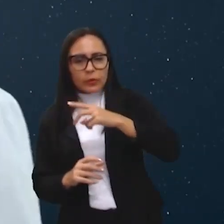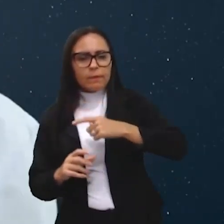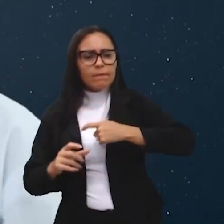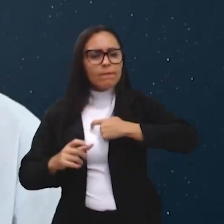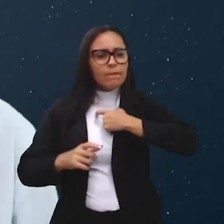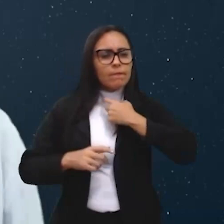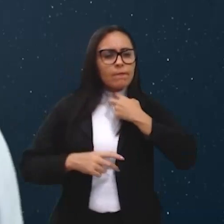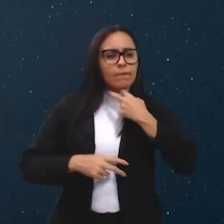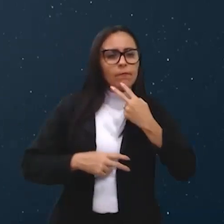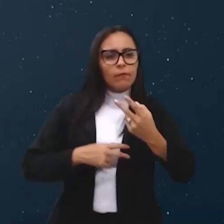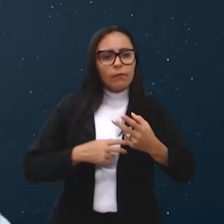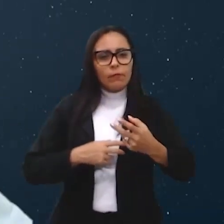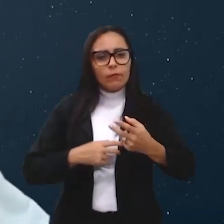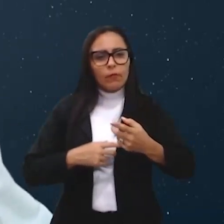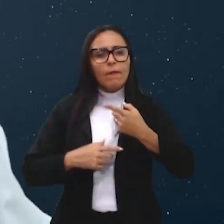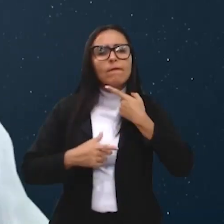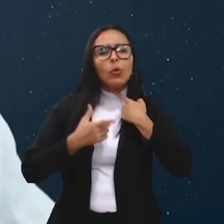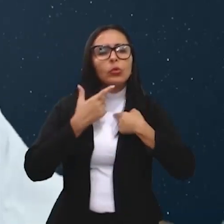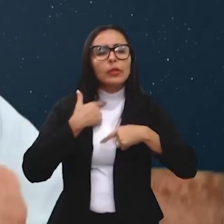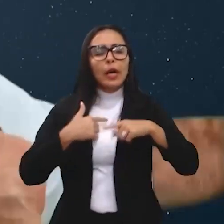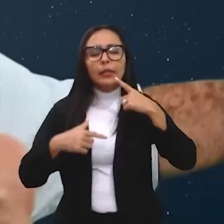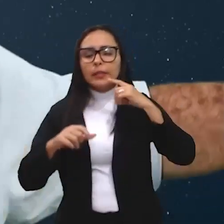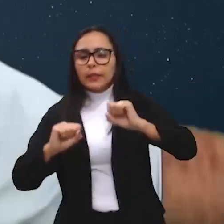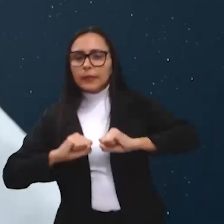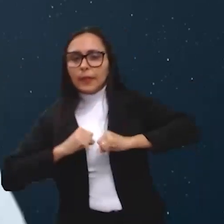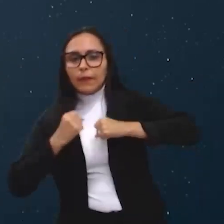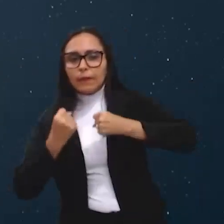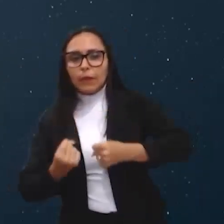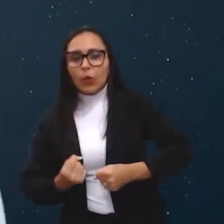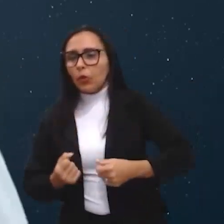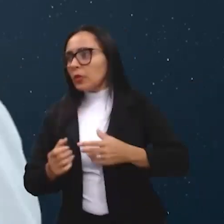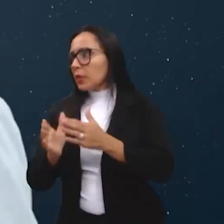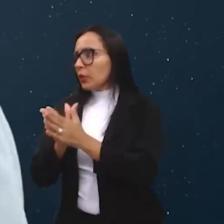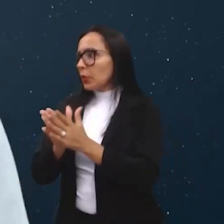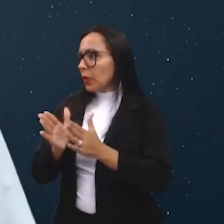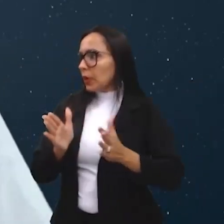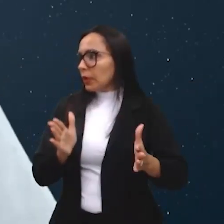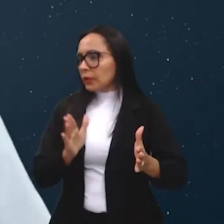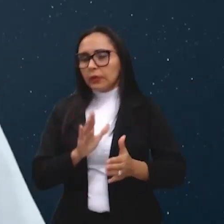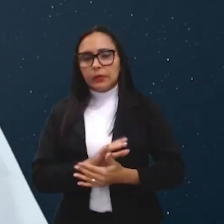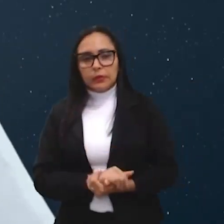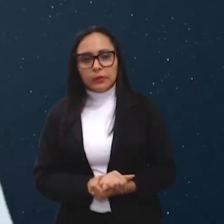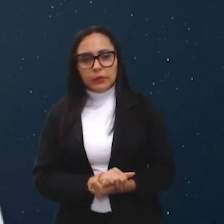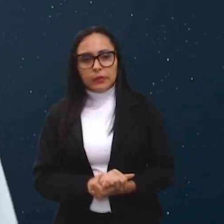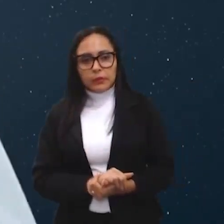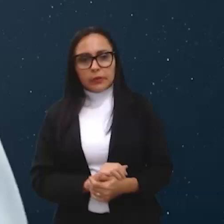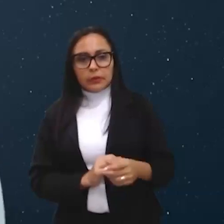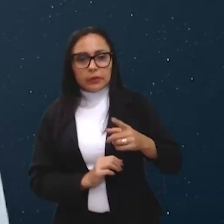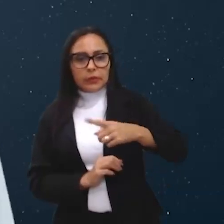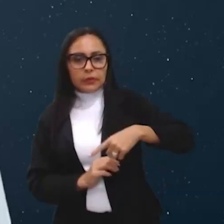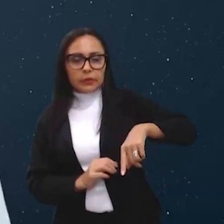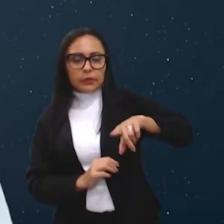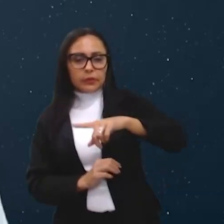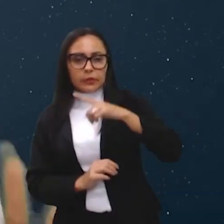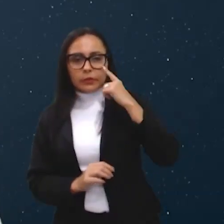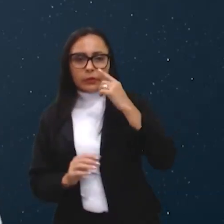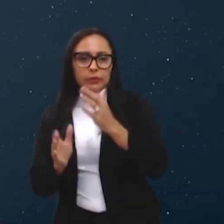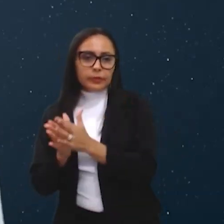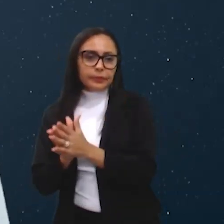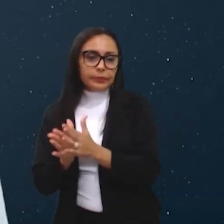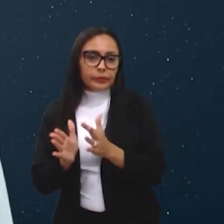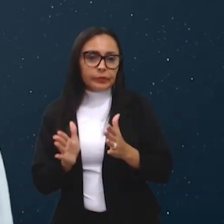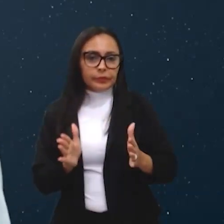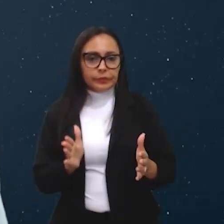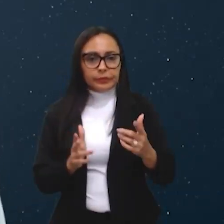do desenvolvimento. Era como se ele se sentisse a própria locomotiva da época, né? Que era a grande invenção do momento, a grande